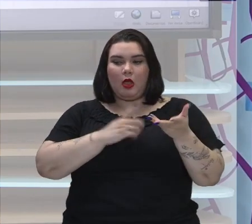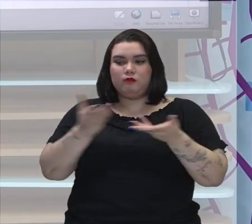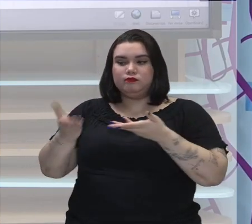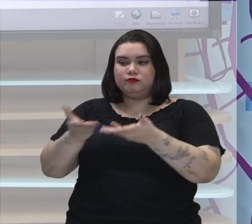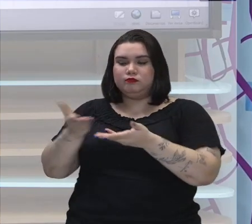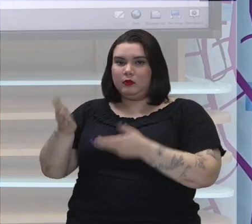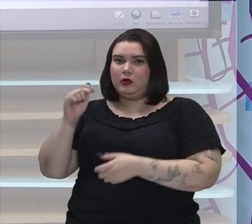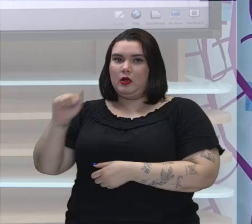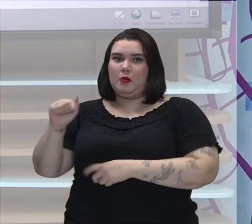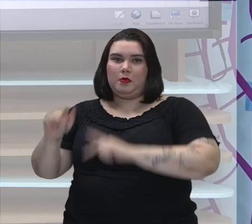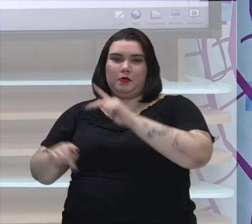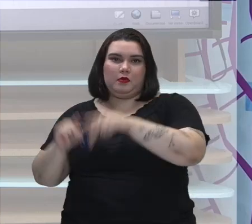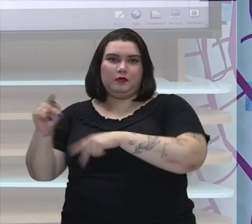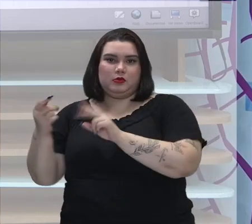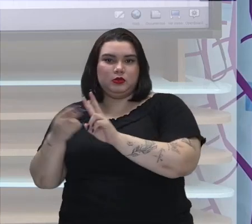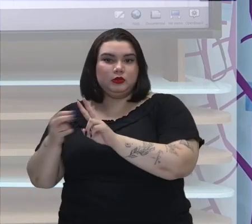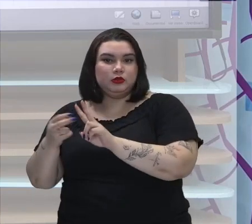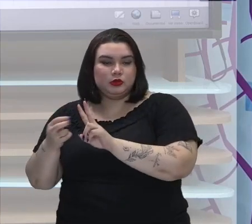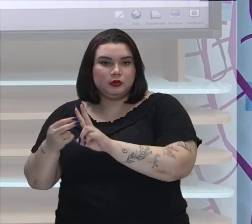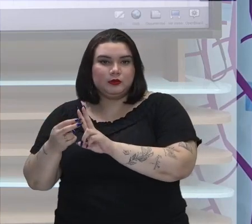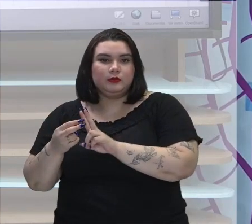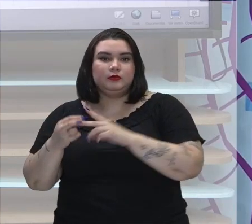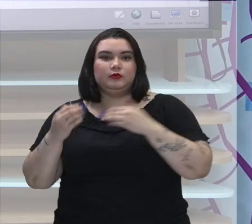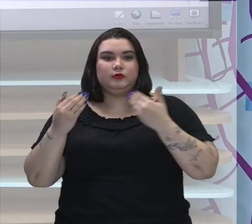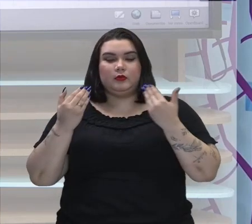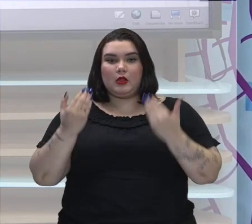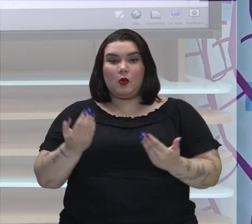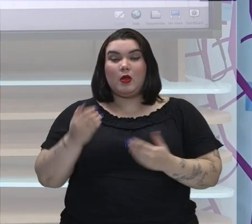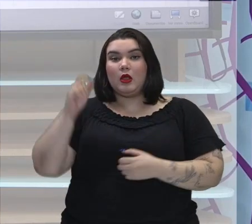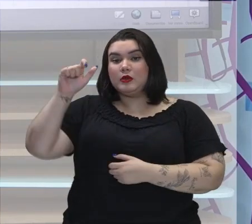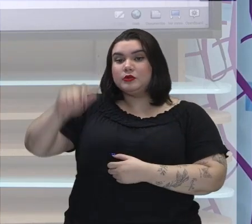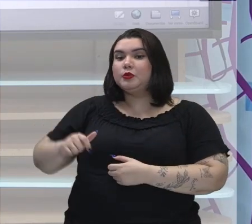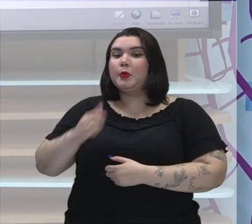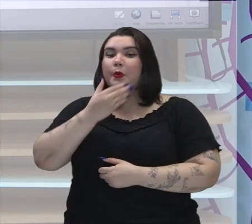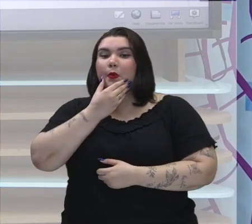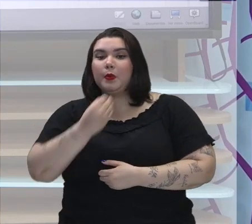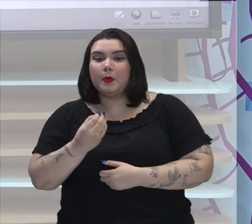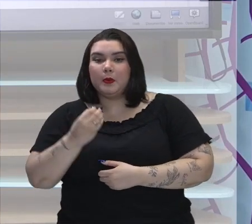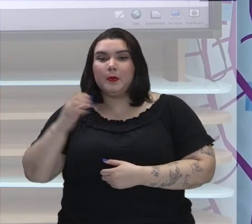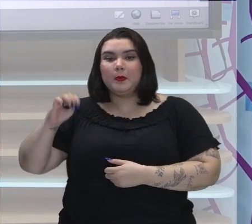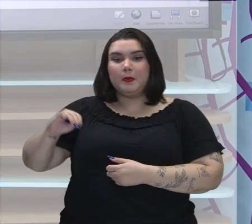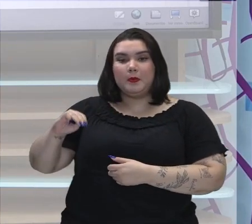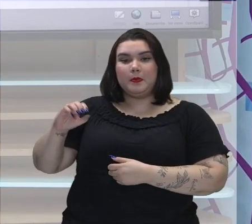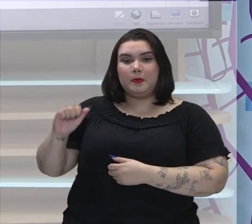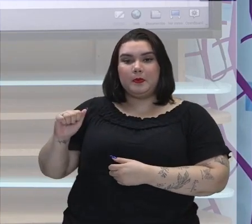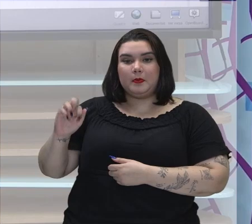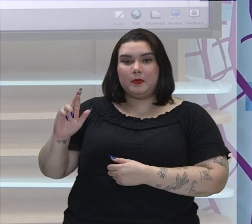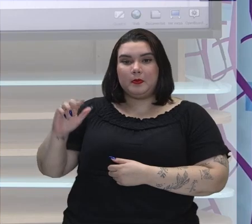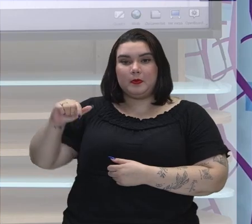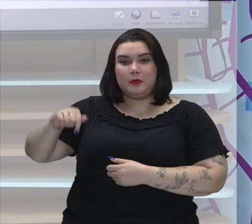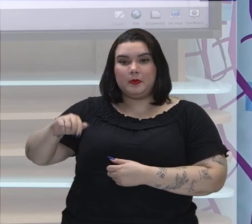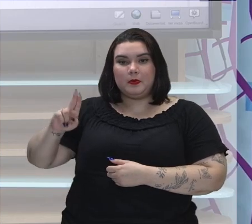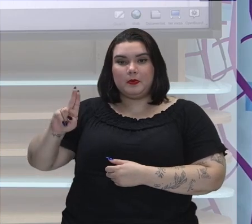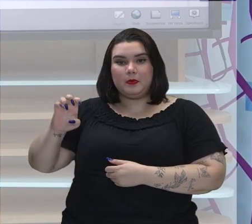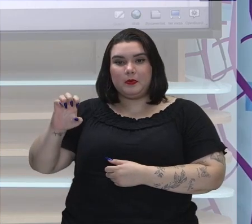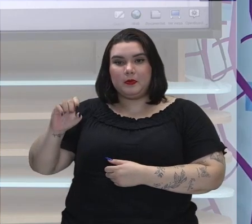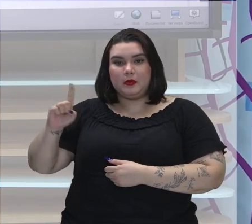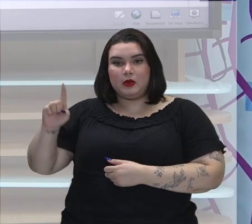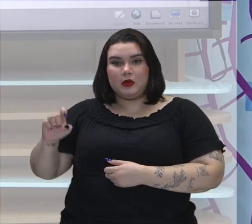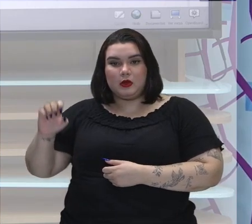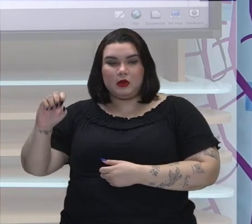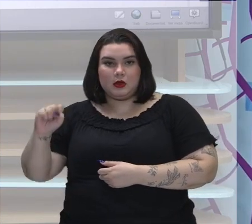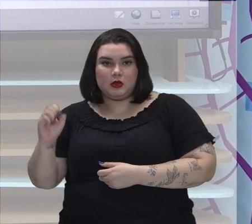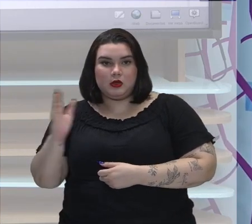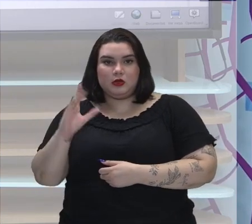da figura do Marquês de Pombal que vai implementar essas mudanças, com, né,